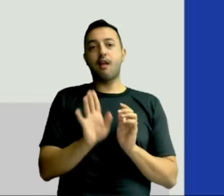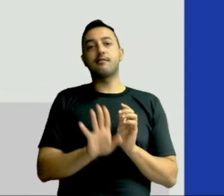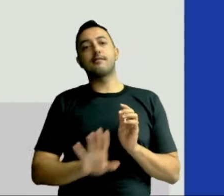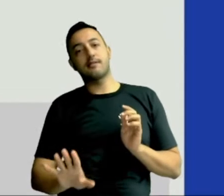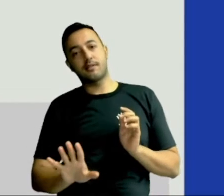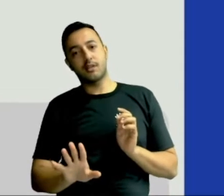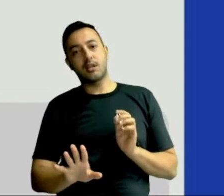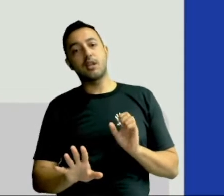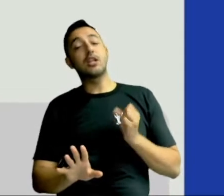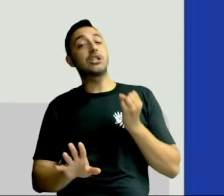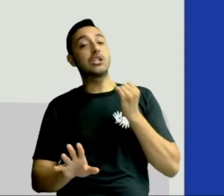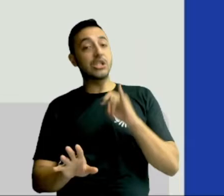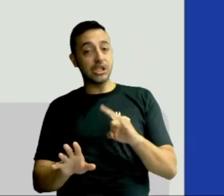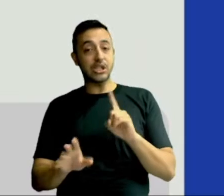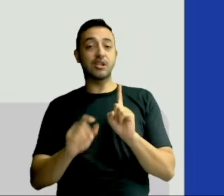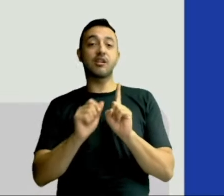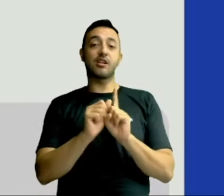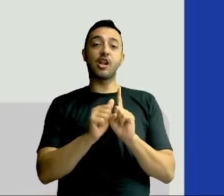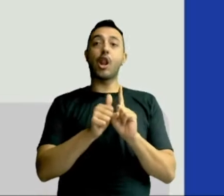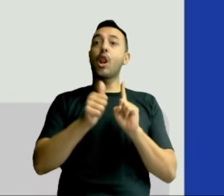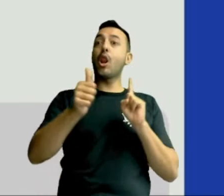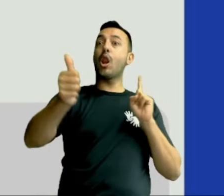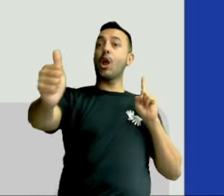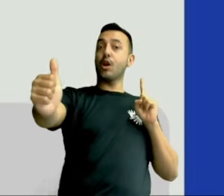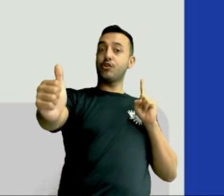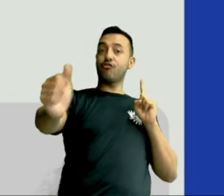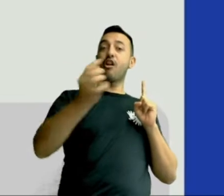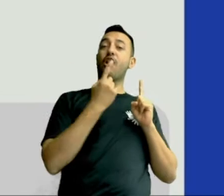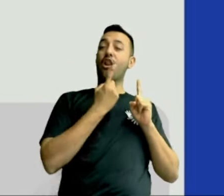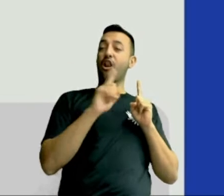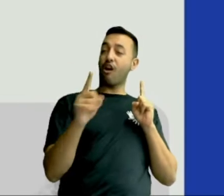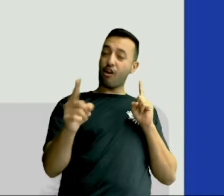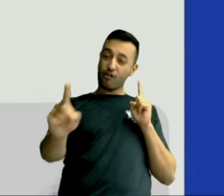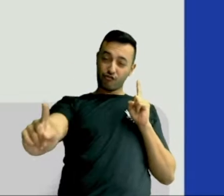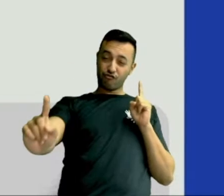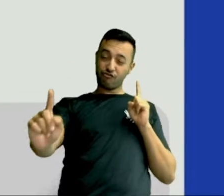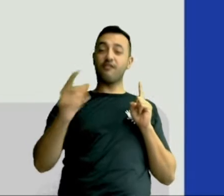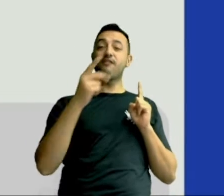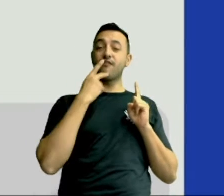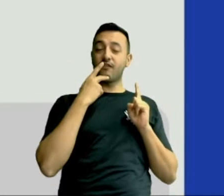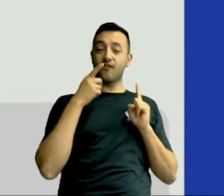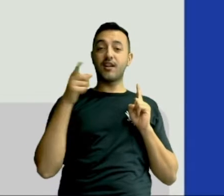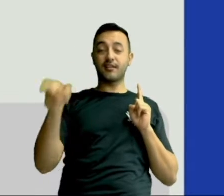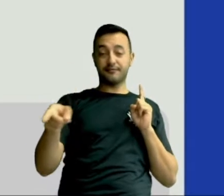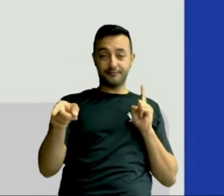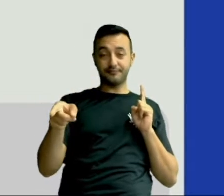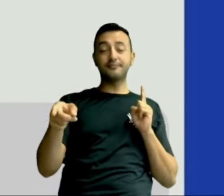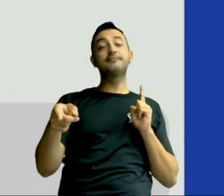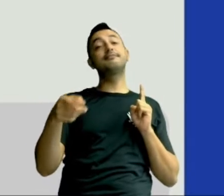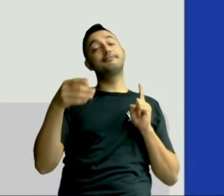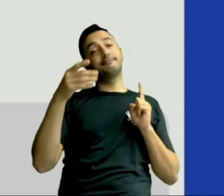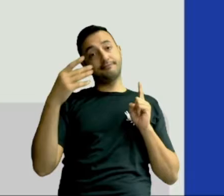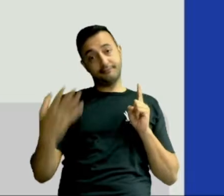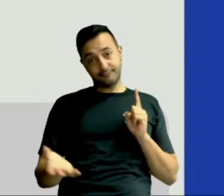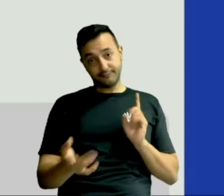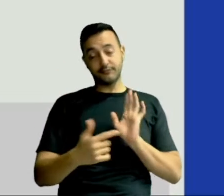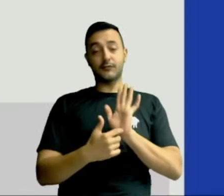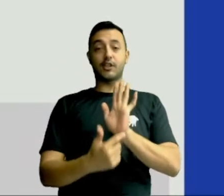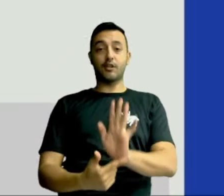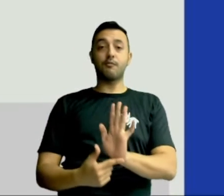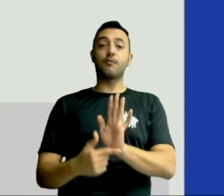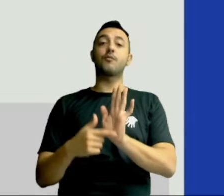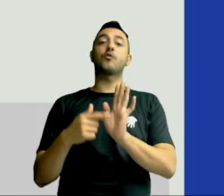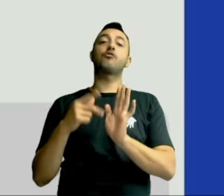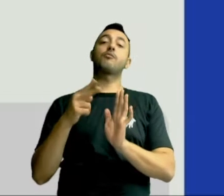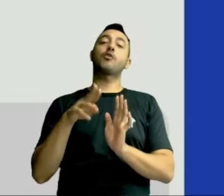se o teu interlocutor estiver distante longe da pessoa que fala o demonstrou ser from não